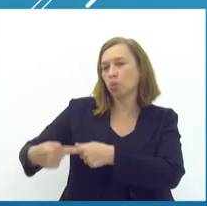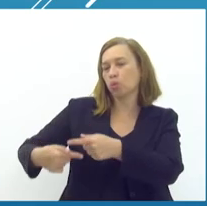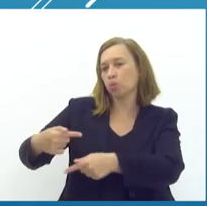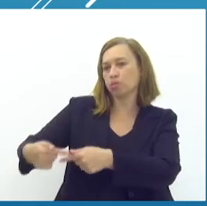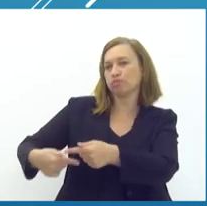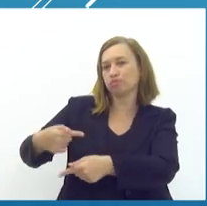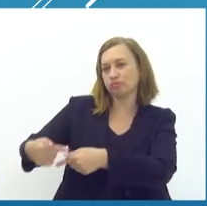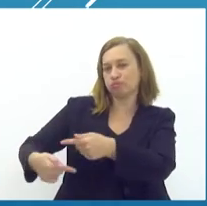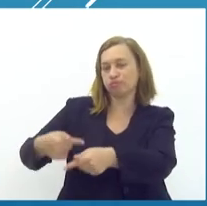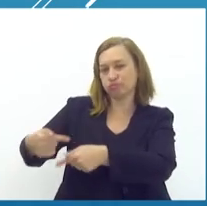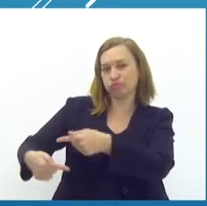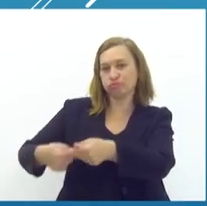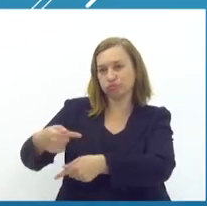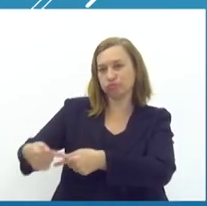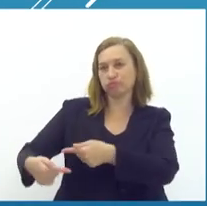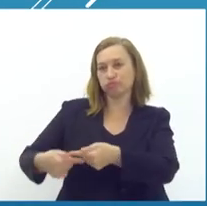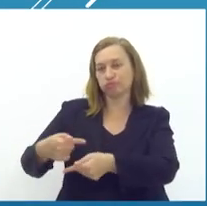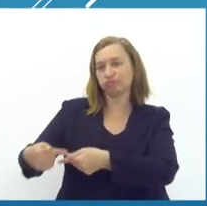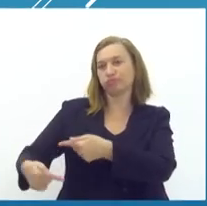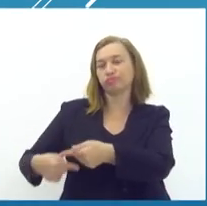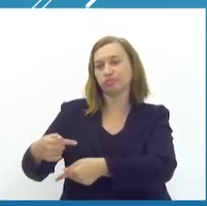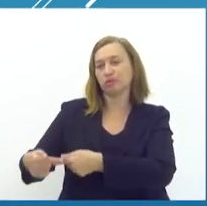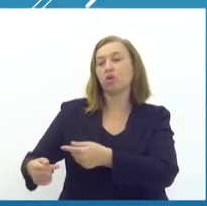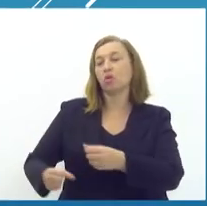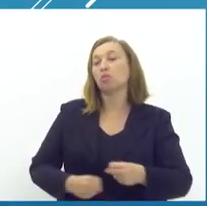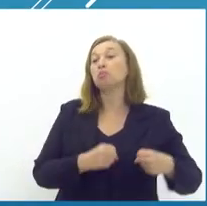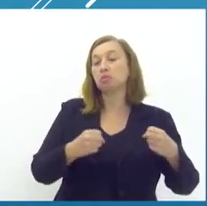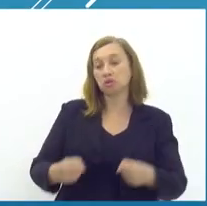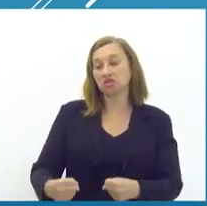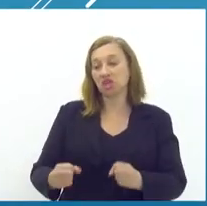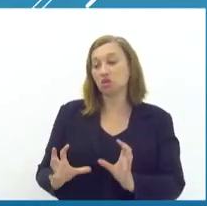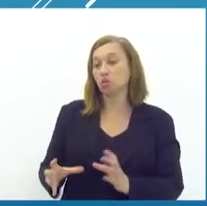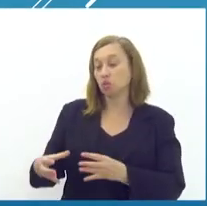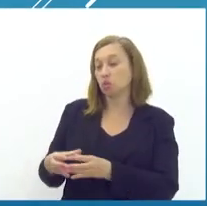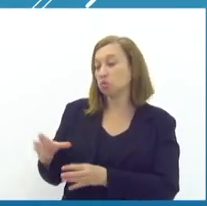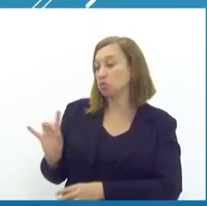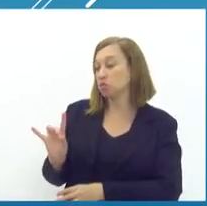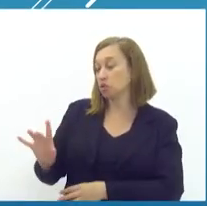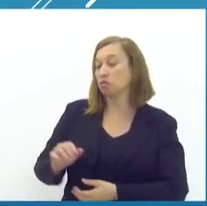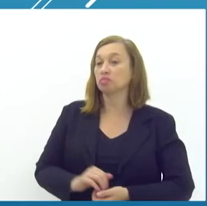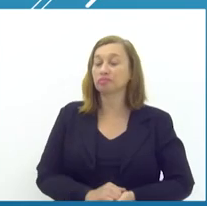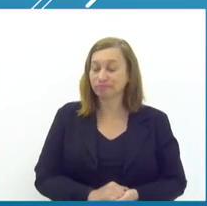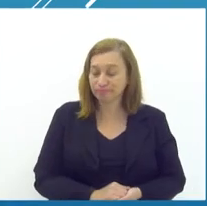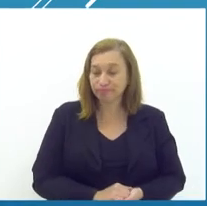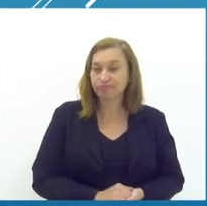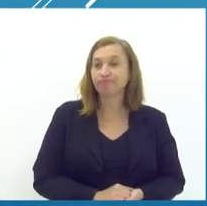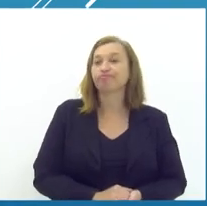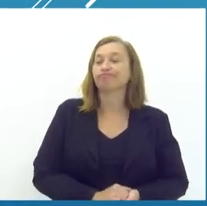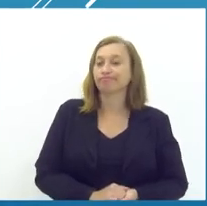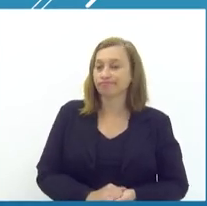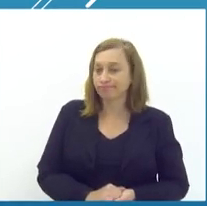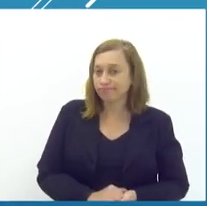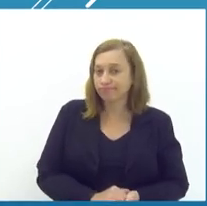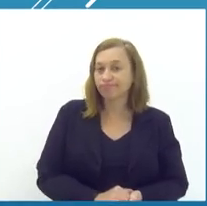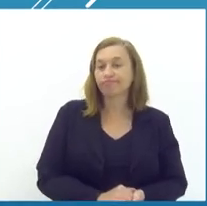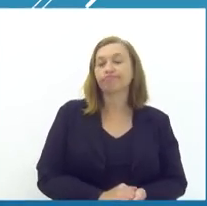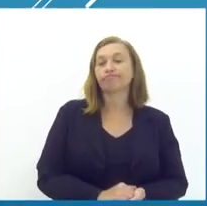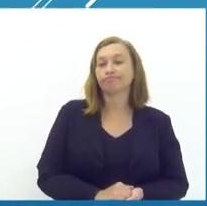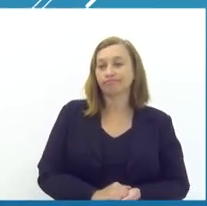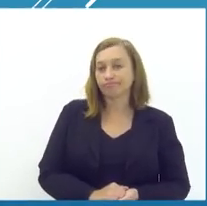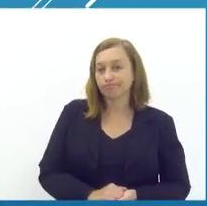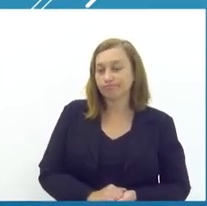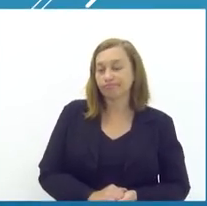A famílias na mesma família no mesmo grupo no mesmo núcleo nas mesmas corporações em